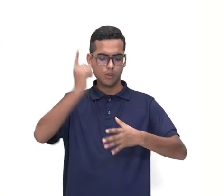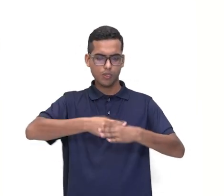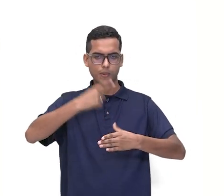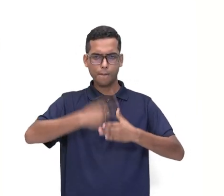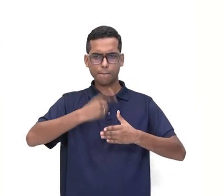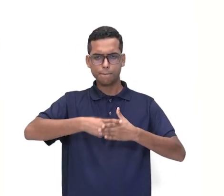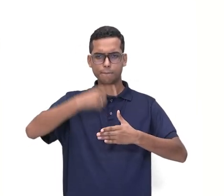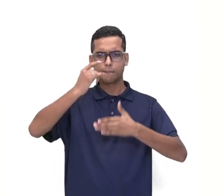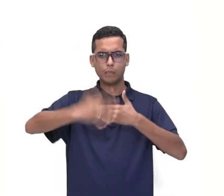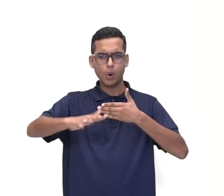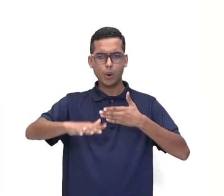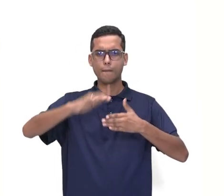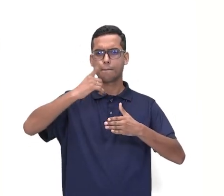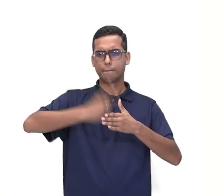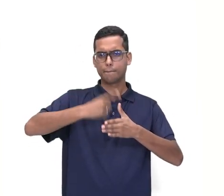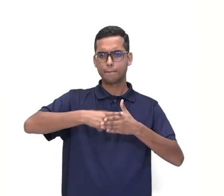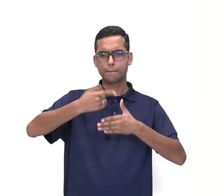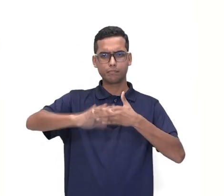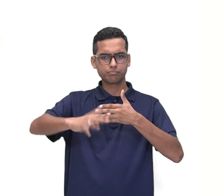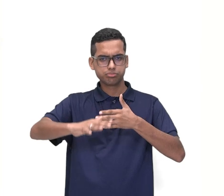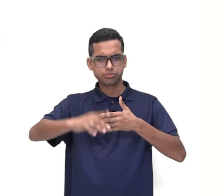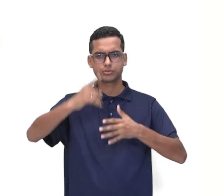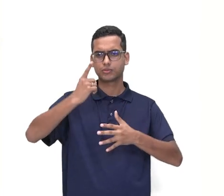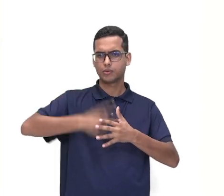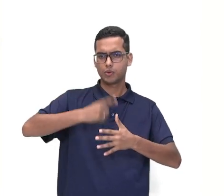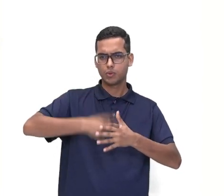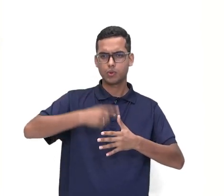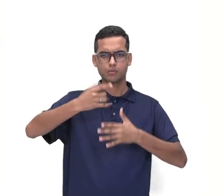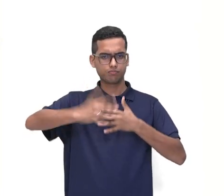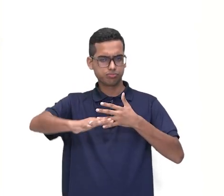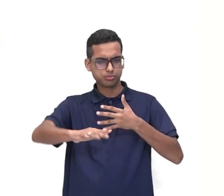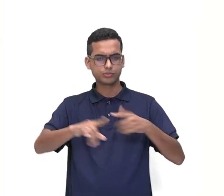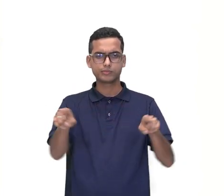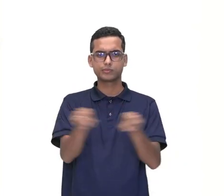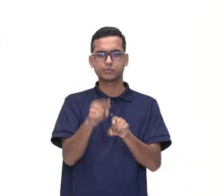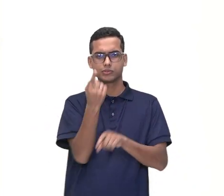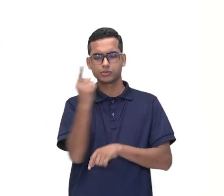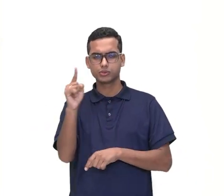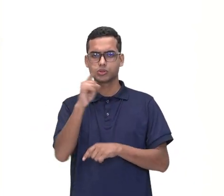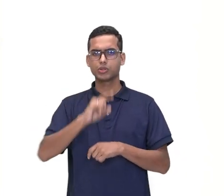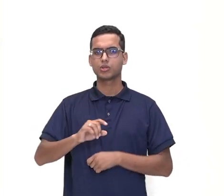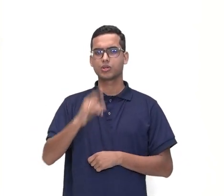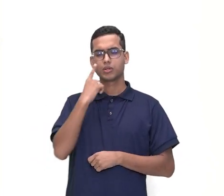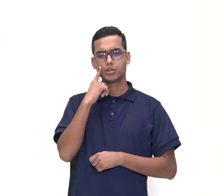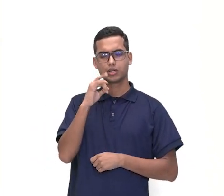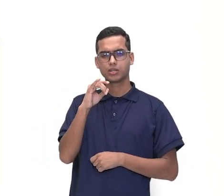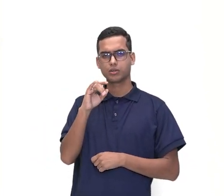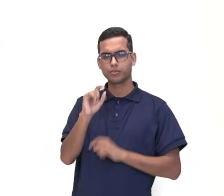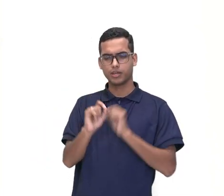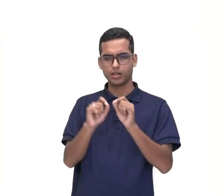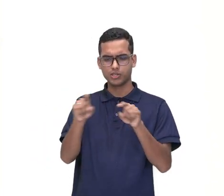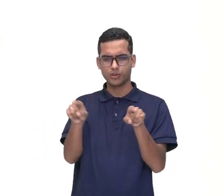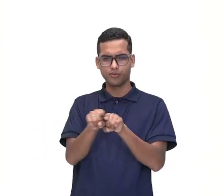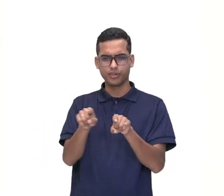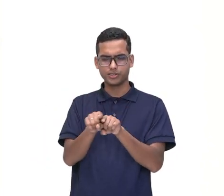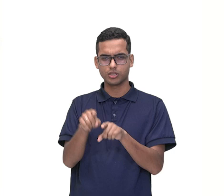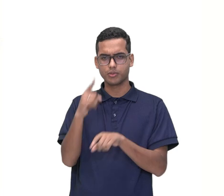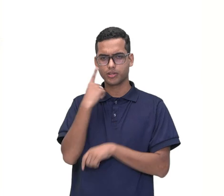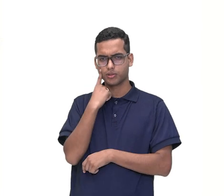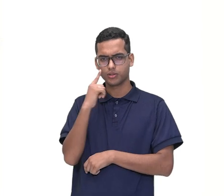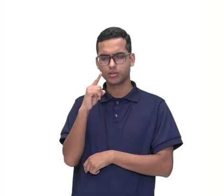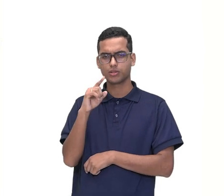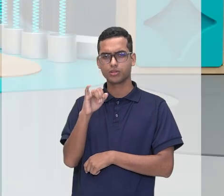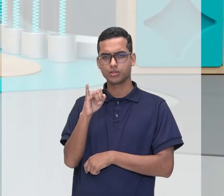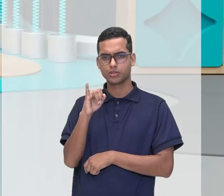prato são os instrumentos idiofones, certo? Então, a gente vai definir cada um